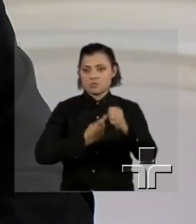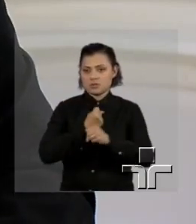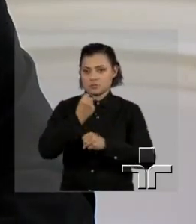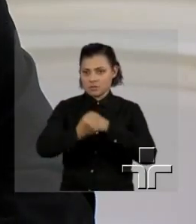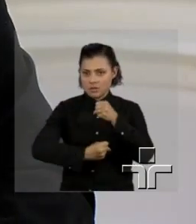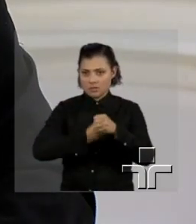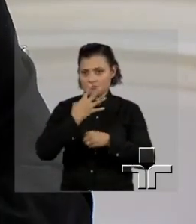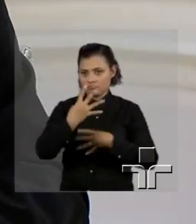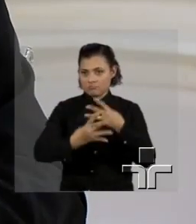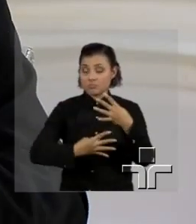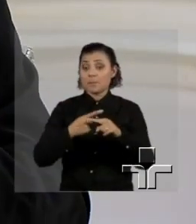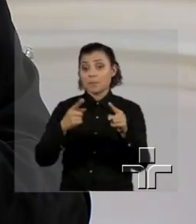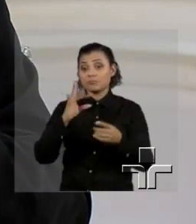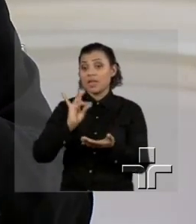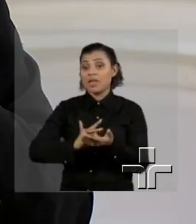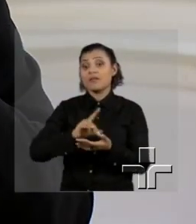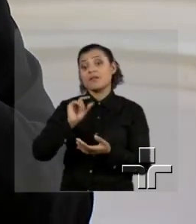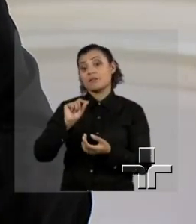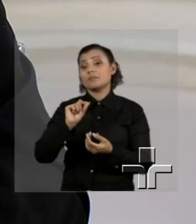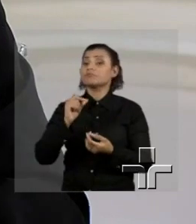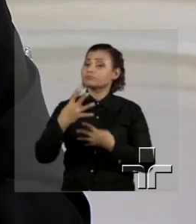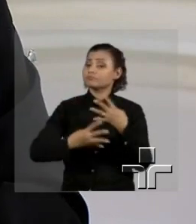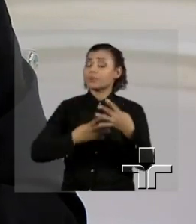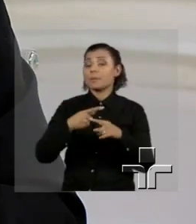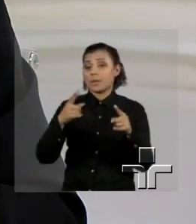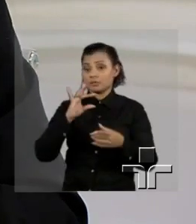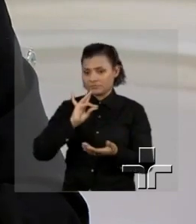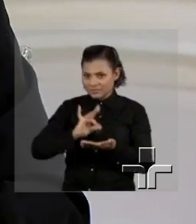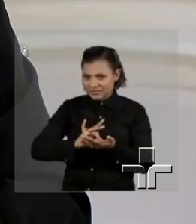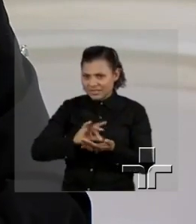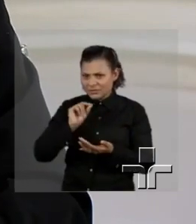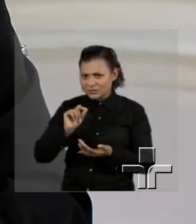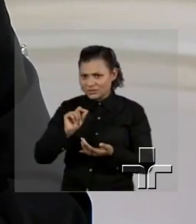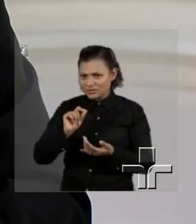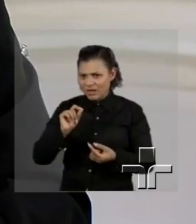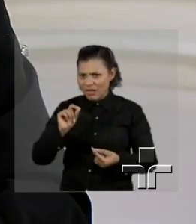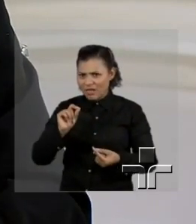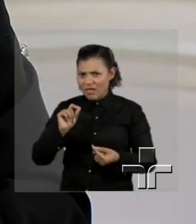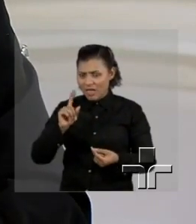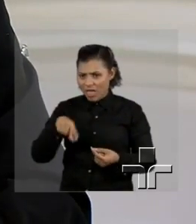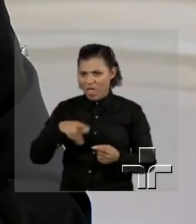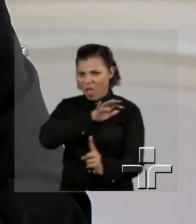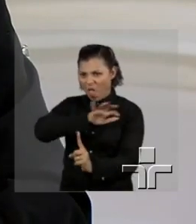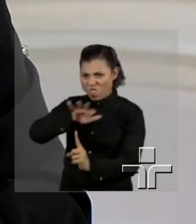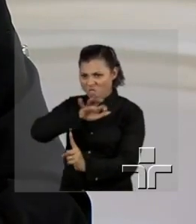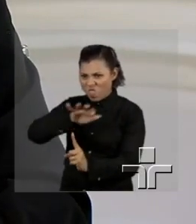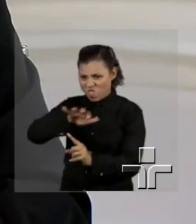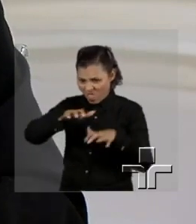Bom, em primeiro lugar, eu vejo o seguinte: em 64 eu tinha 12 anos, eu lembro mais ou menos.